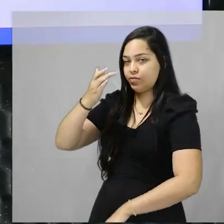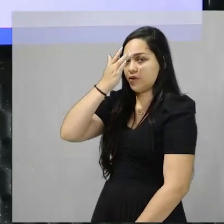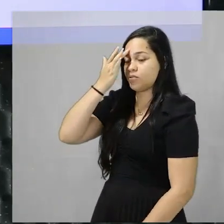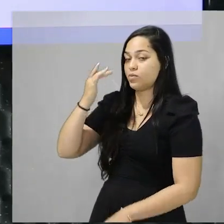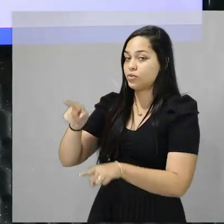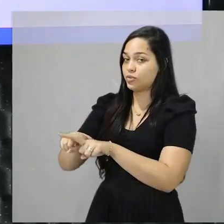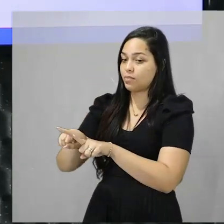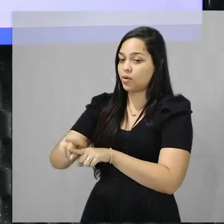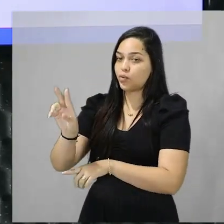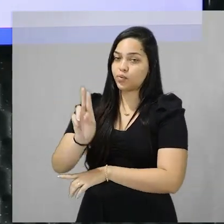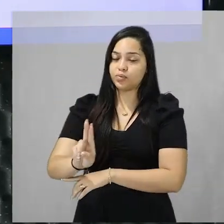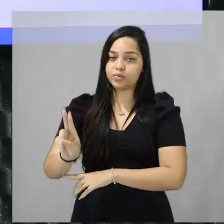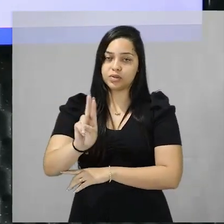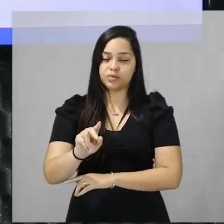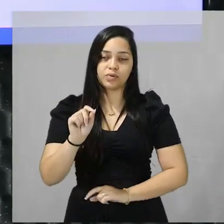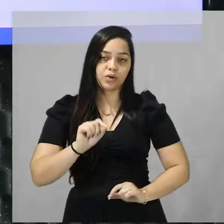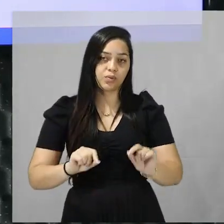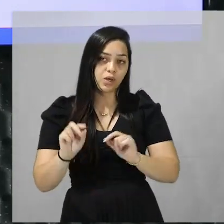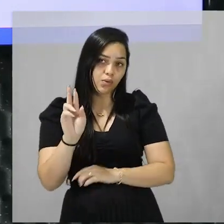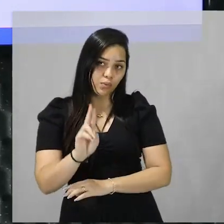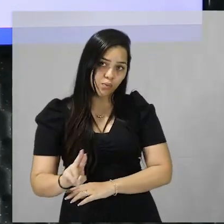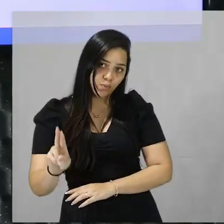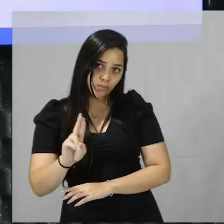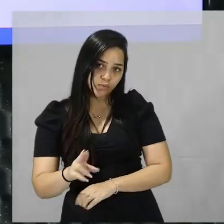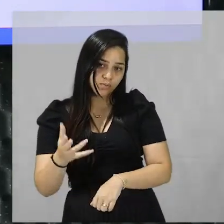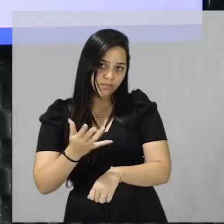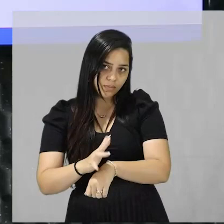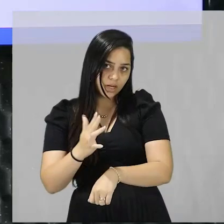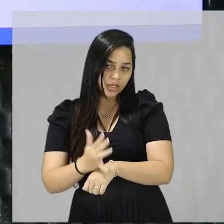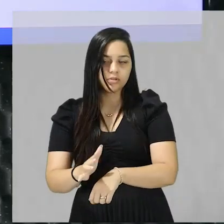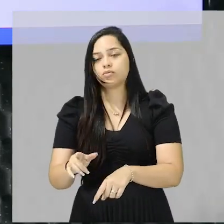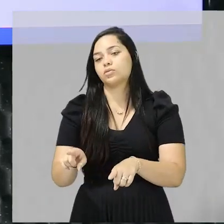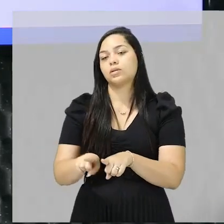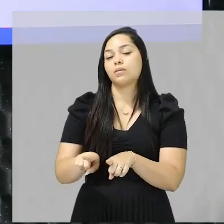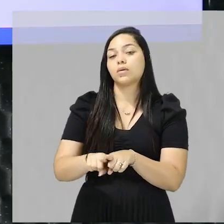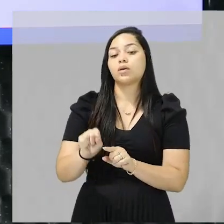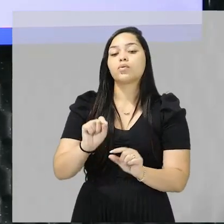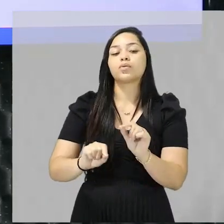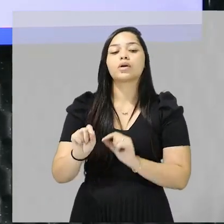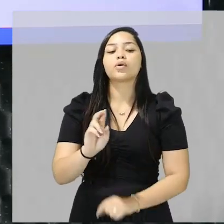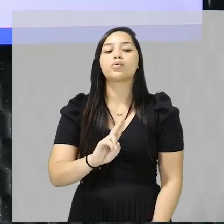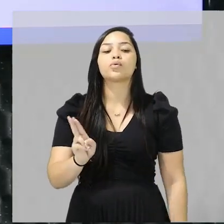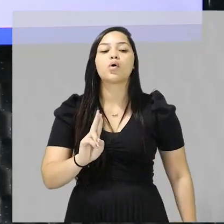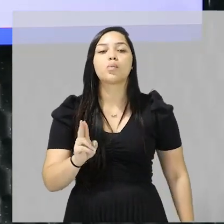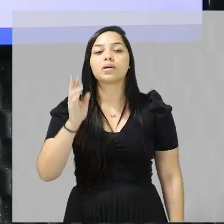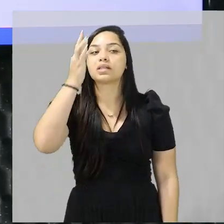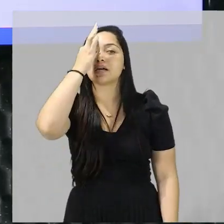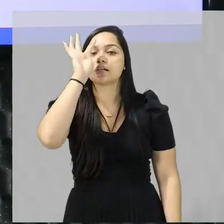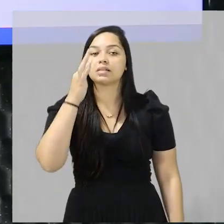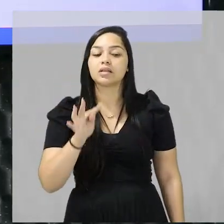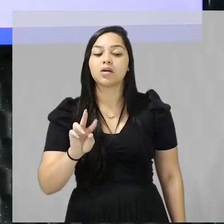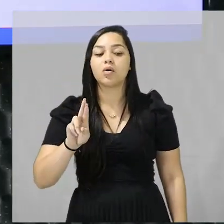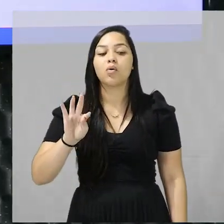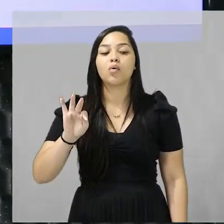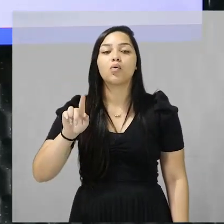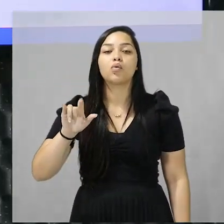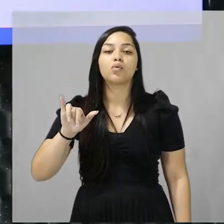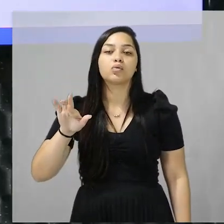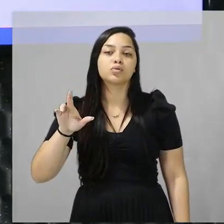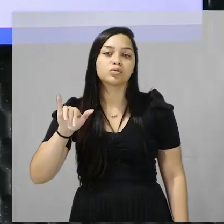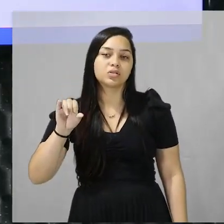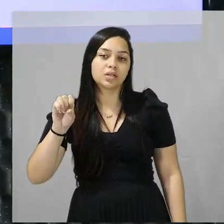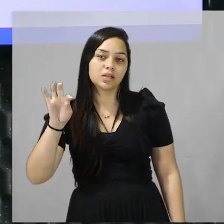e utilizando-se daquilo que é útil, prático e pragmático, é o que nós chamamos de teoria